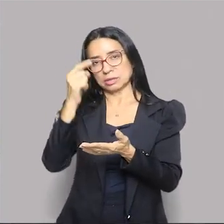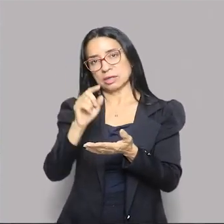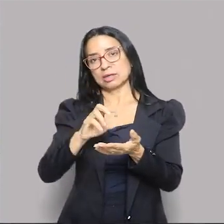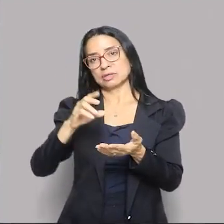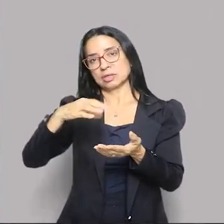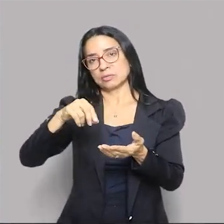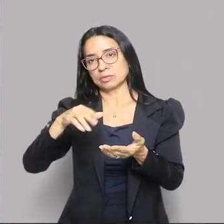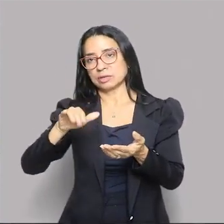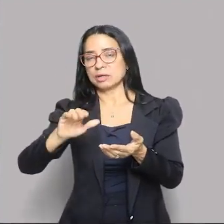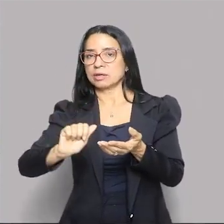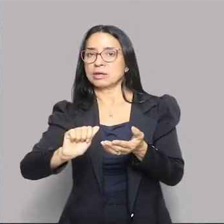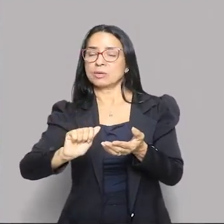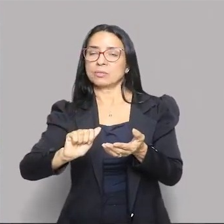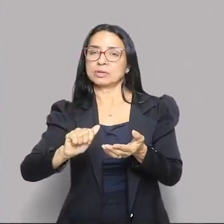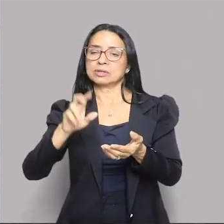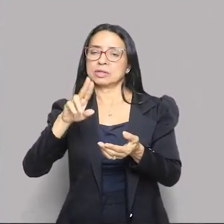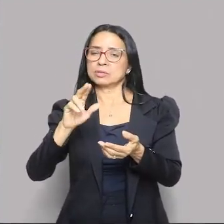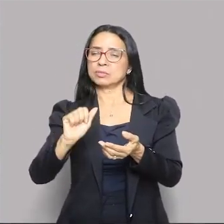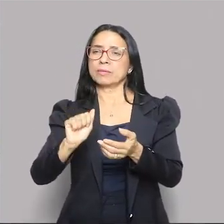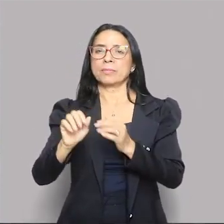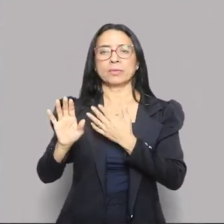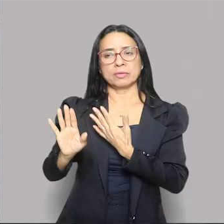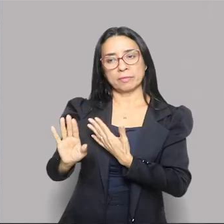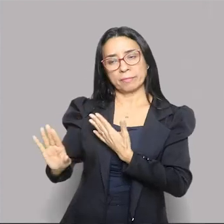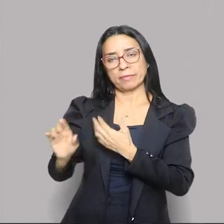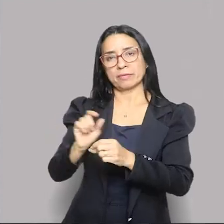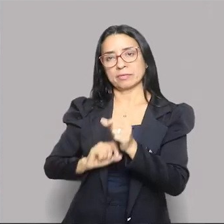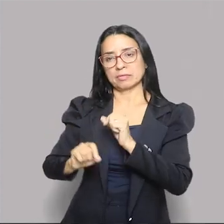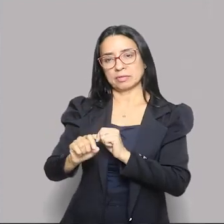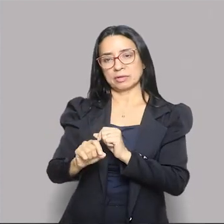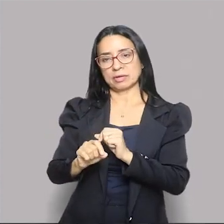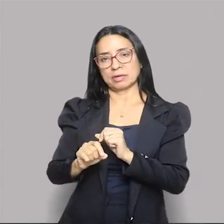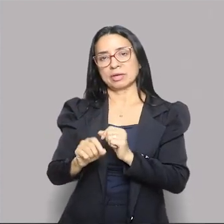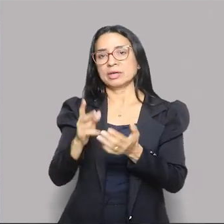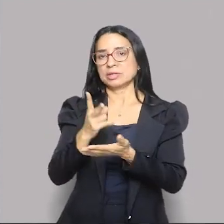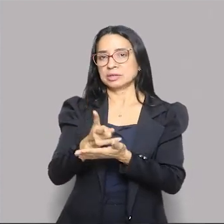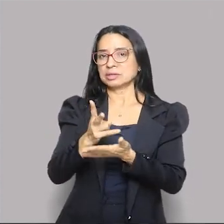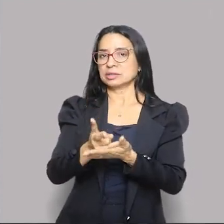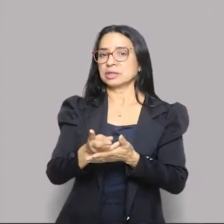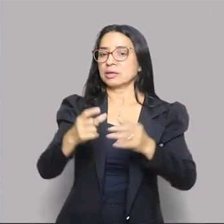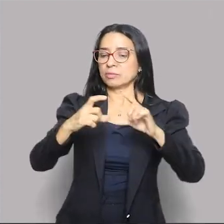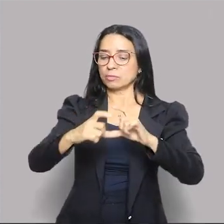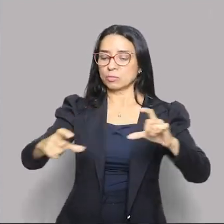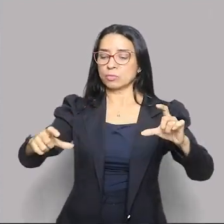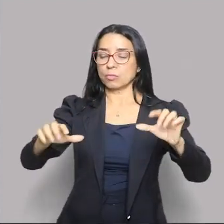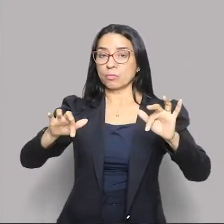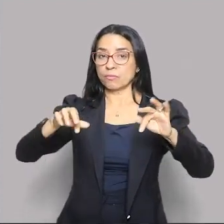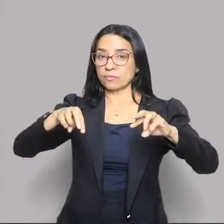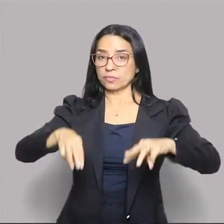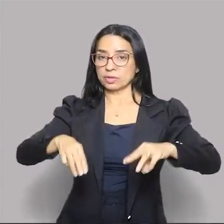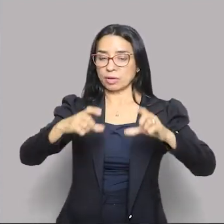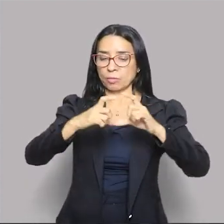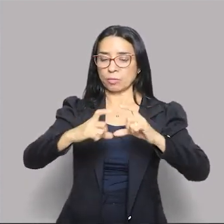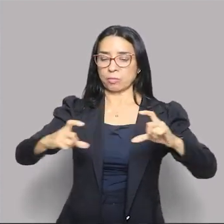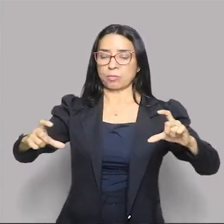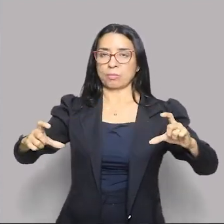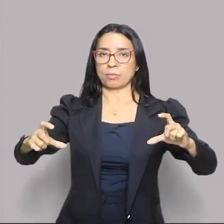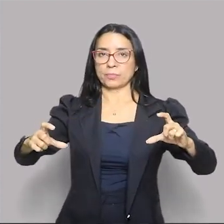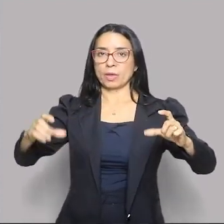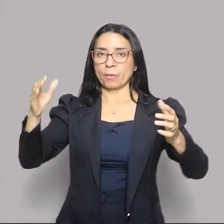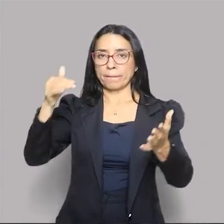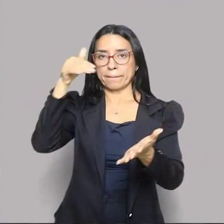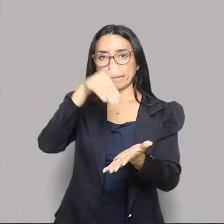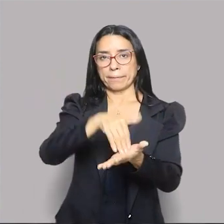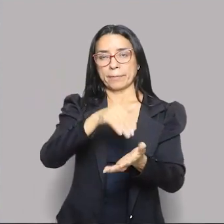deixar e ela sempre fica na parte final do seu parágrafo derradeiro, né? Na parte derradeira do seu parágrafo. E aí, por